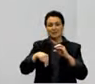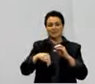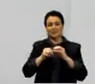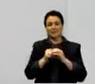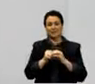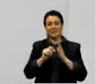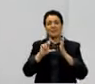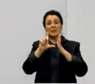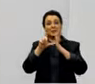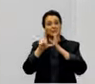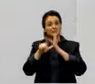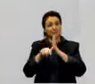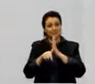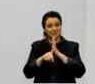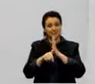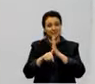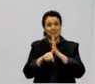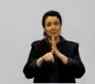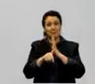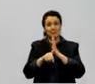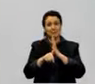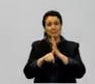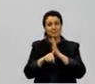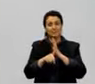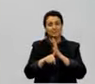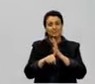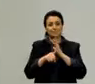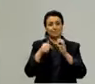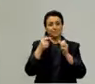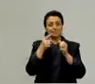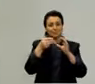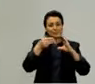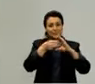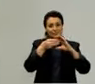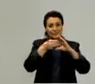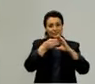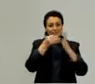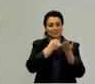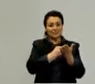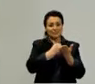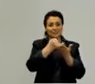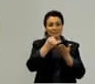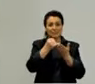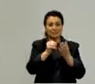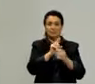ao final, essa célula germinativa aqui, ao invés de ser uma,